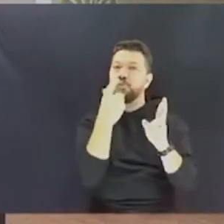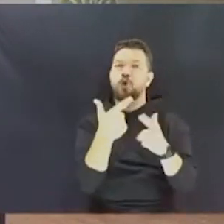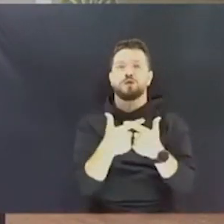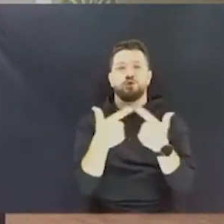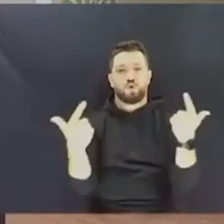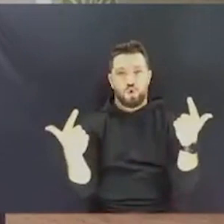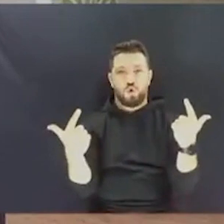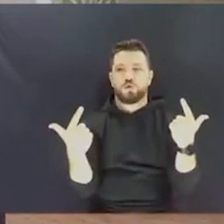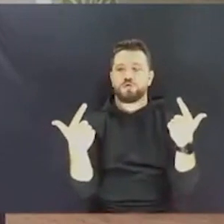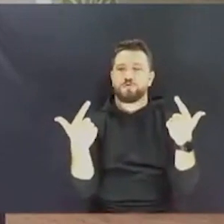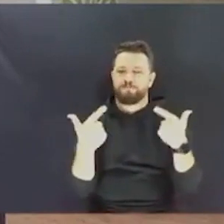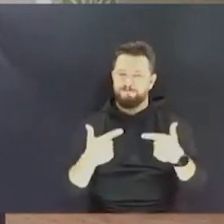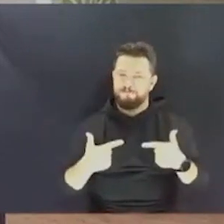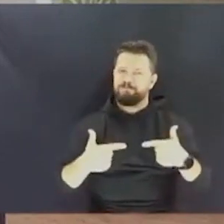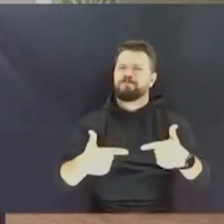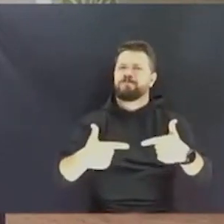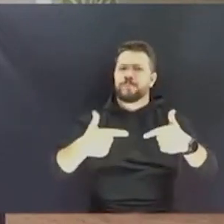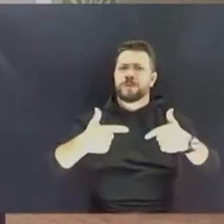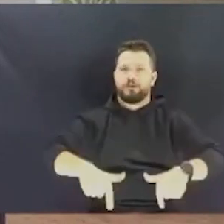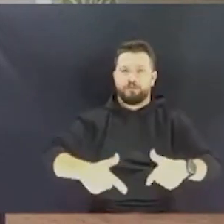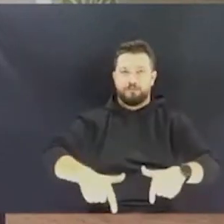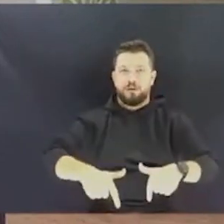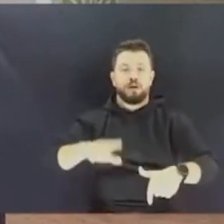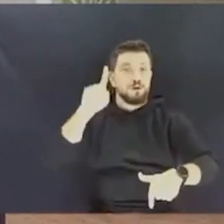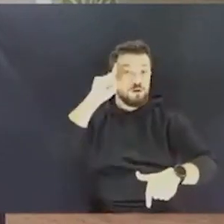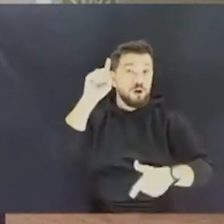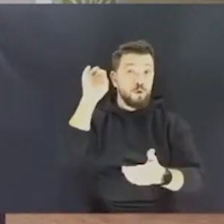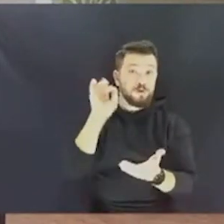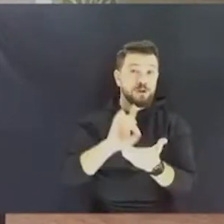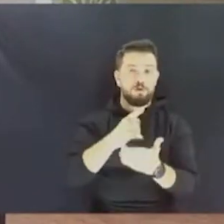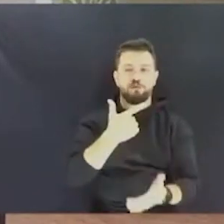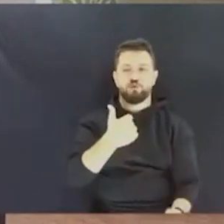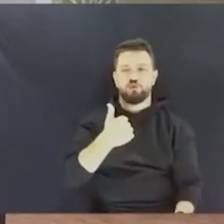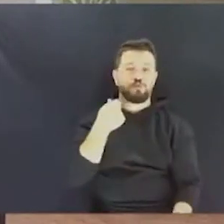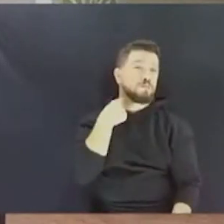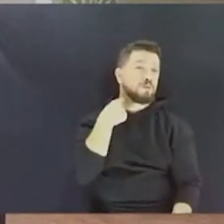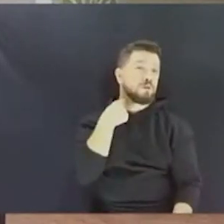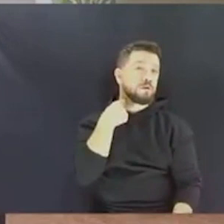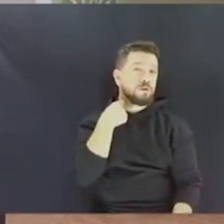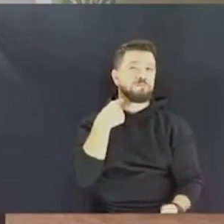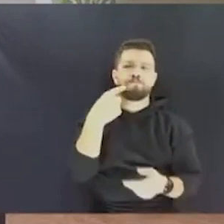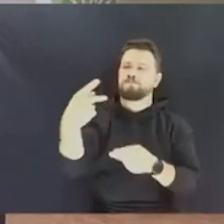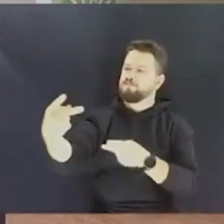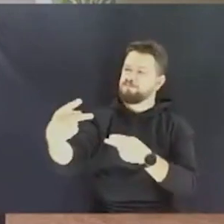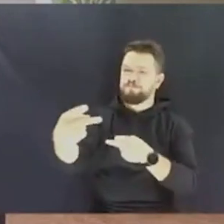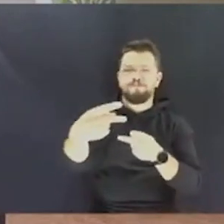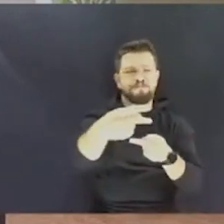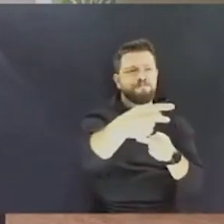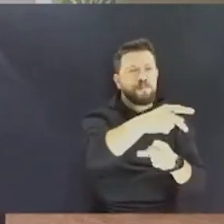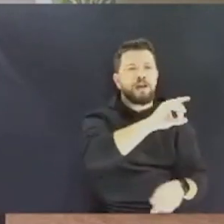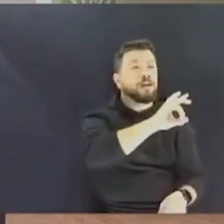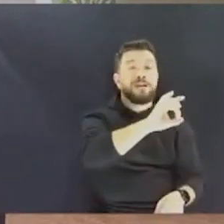nessa caminhada a posse oficial Será no dia 21 de Maio fica aqui o convite para todos os vereadores e vereadoras será